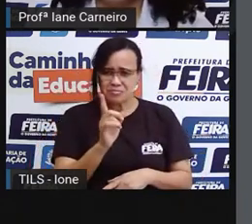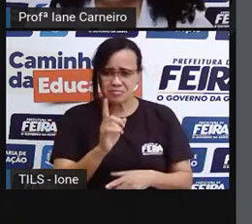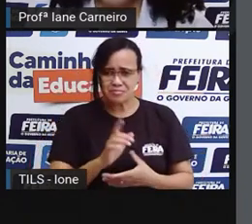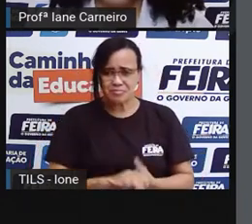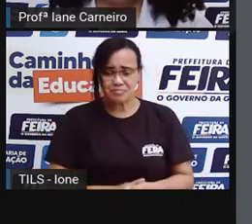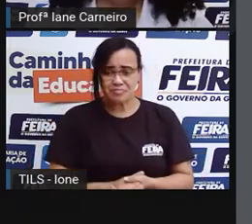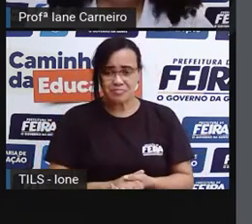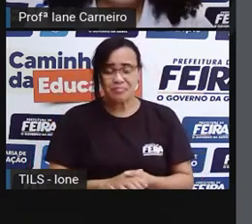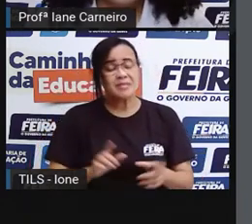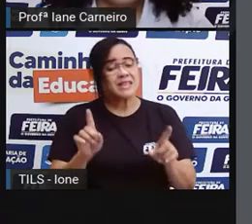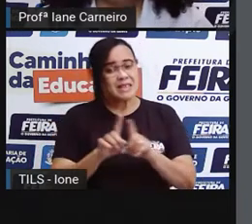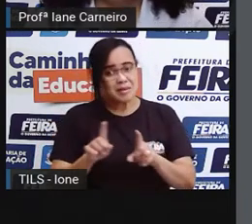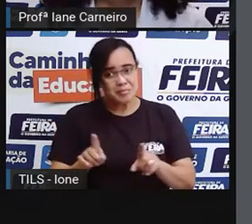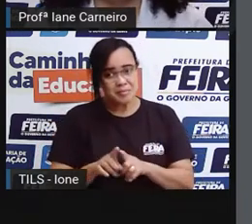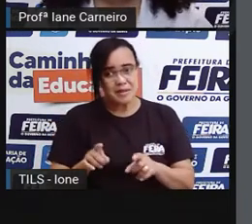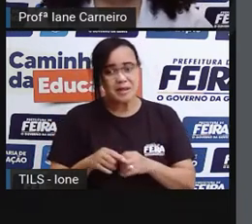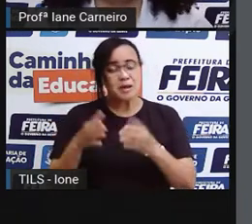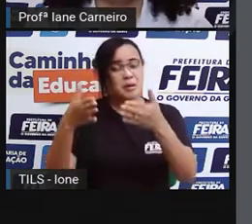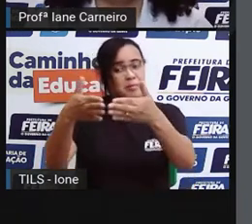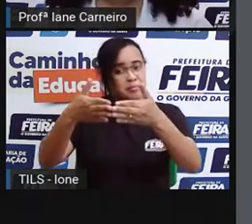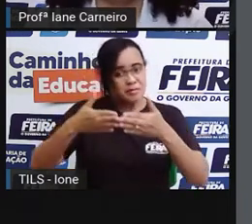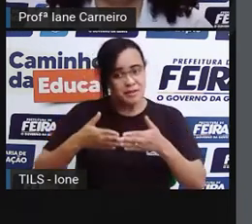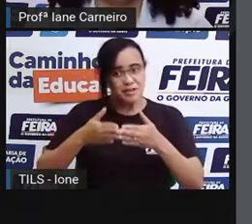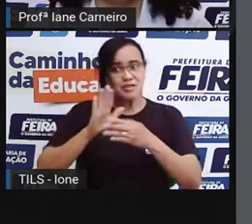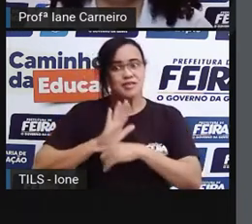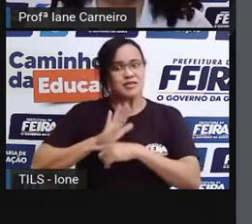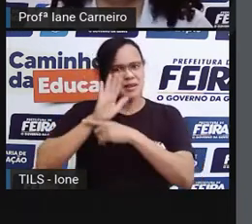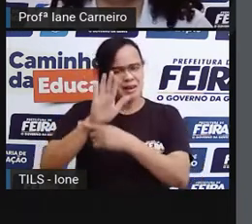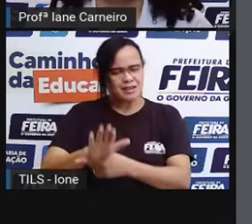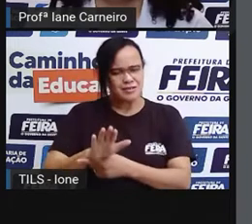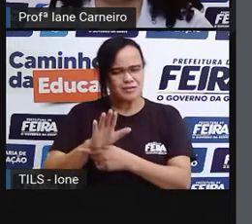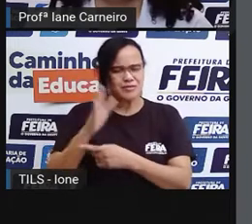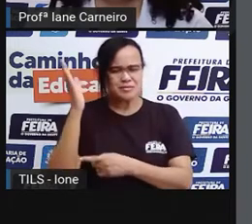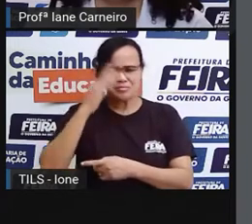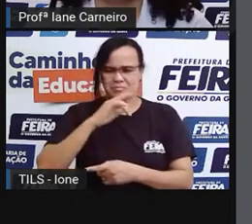Não faz mal pedir ajuda.